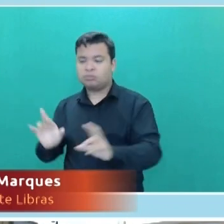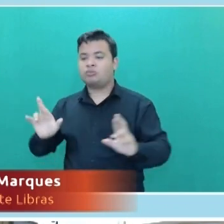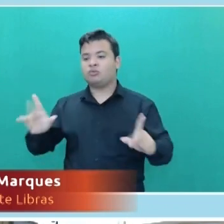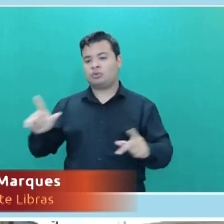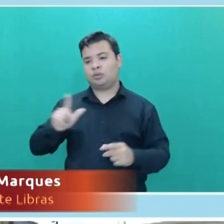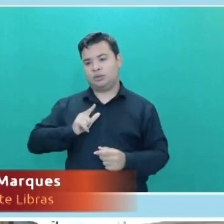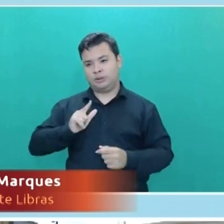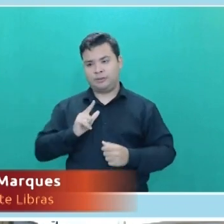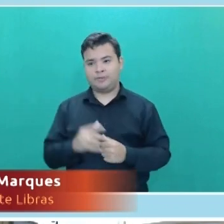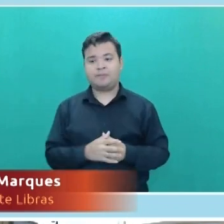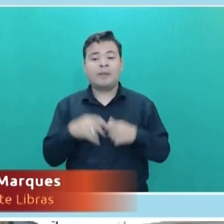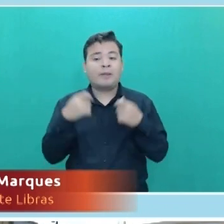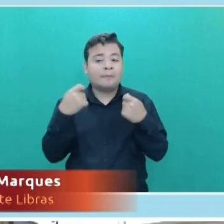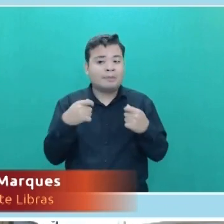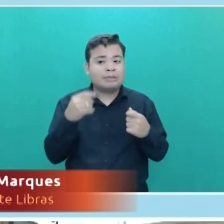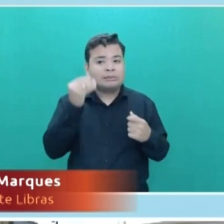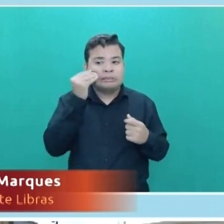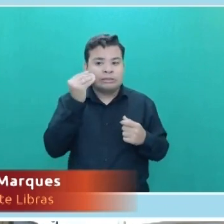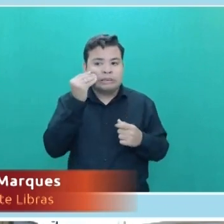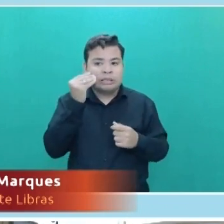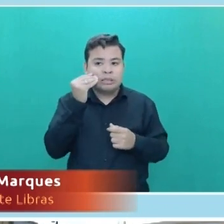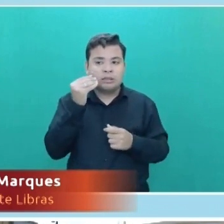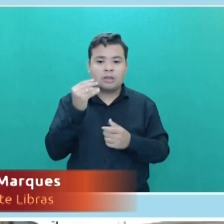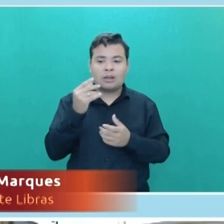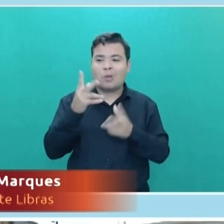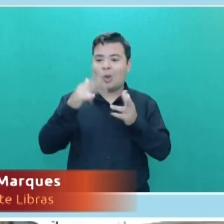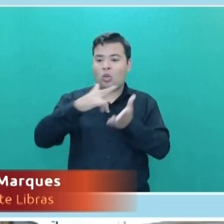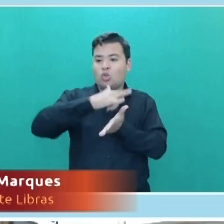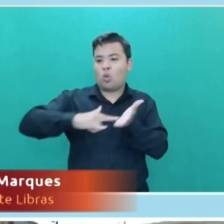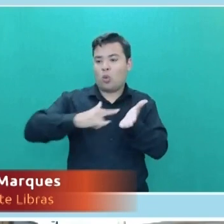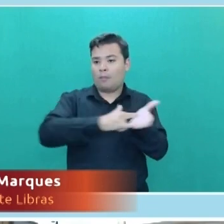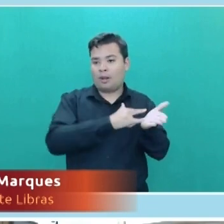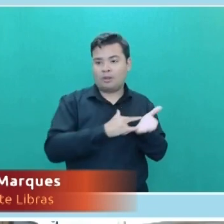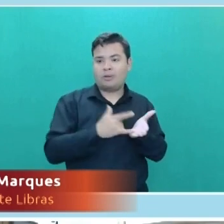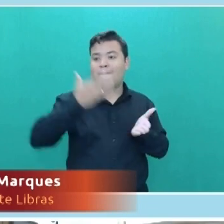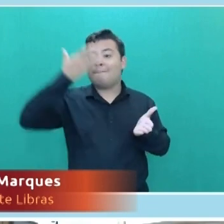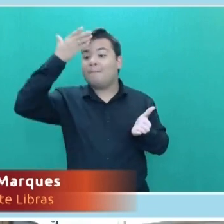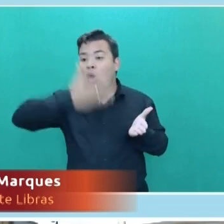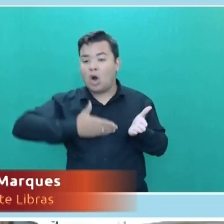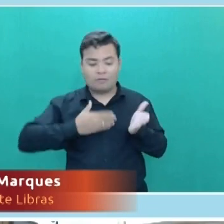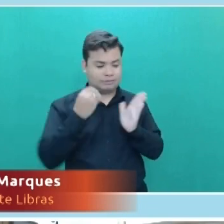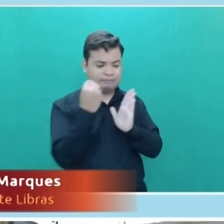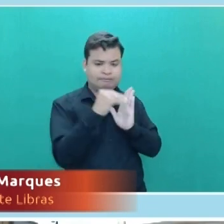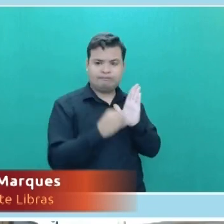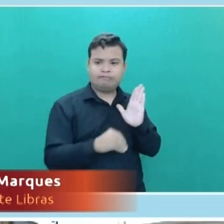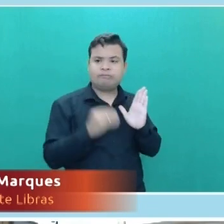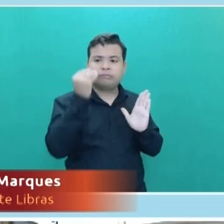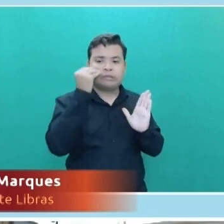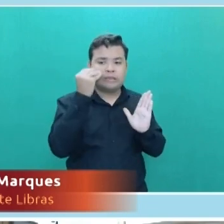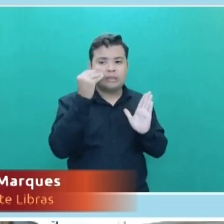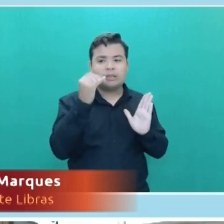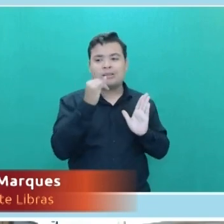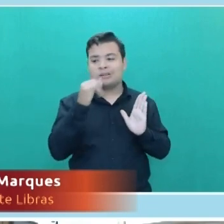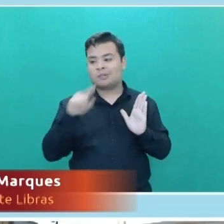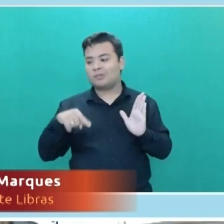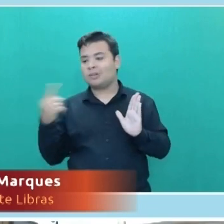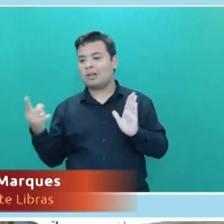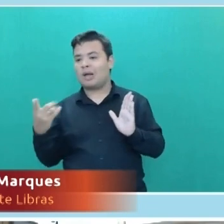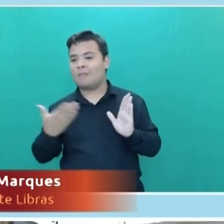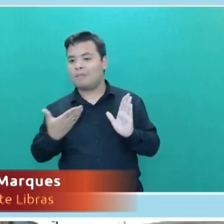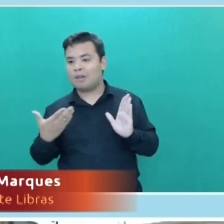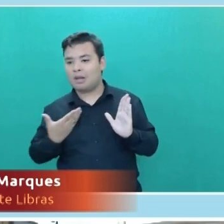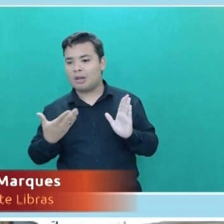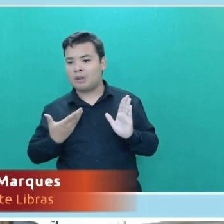possível, ele tentar documentar toda a relação, se isso acontecer por e-mail, se acontecer com outro colega, se